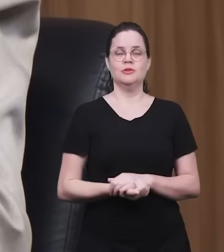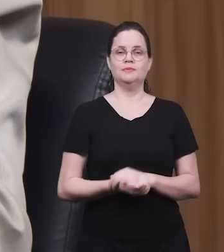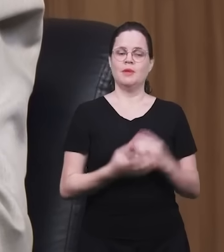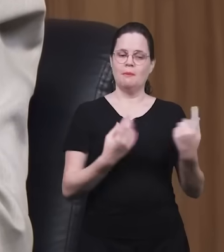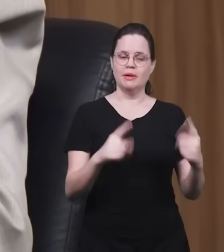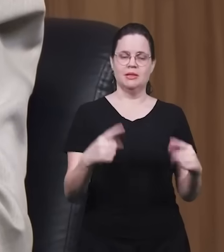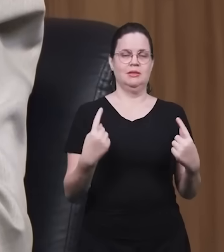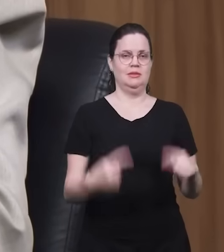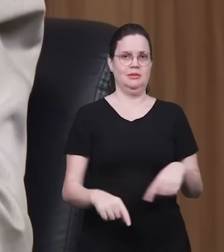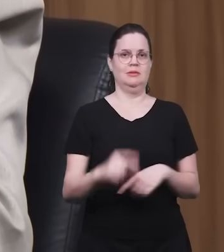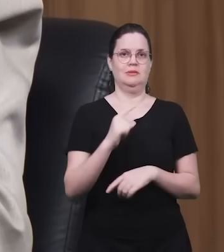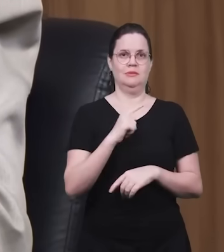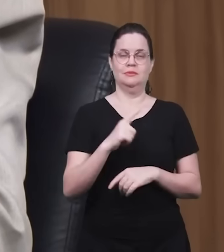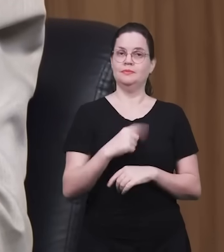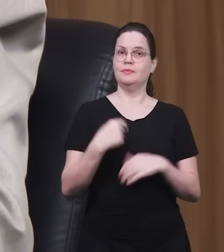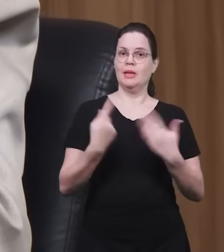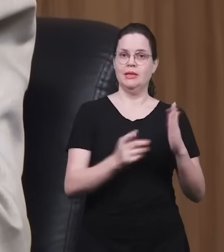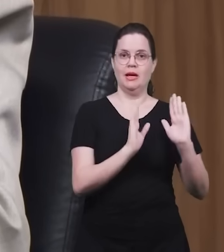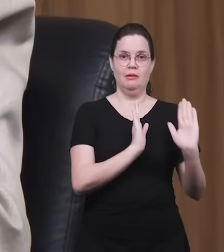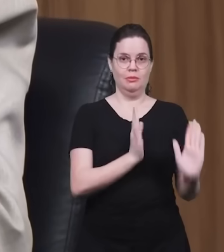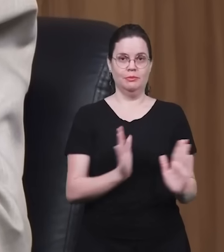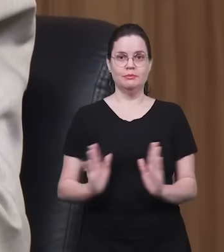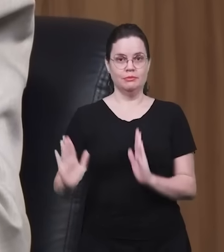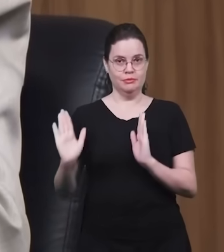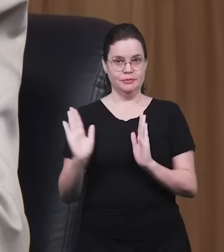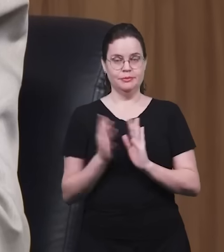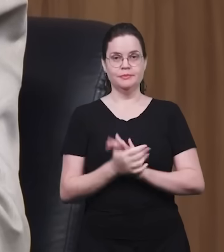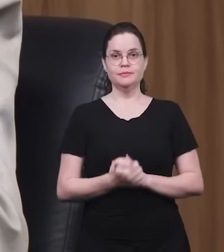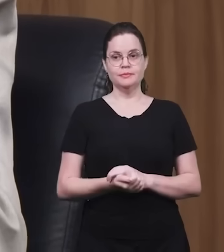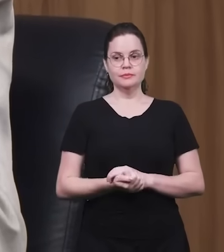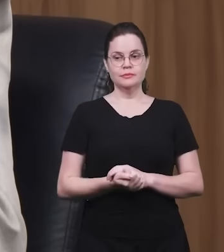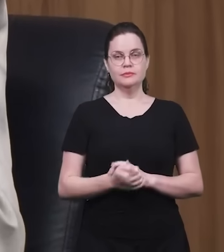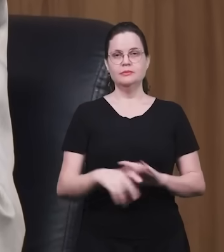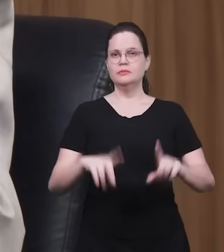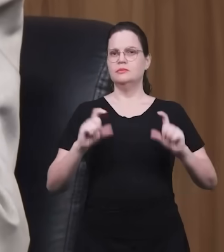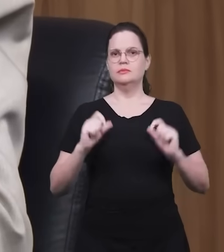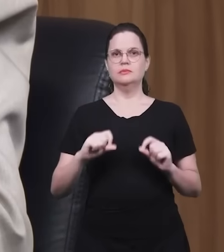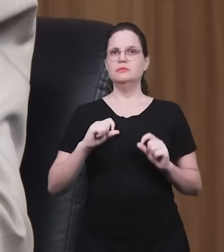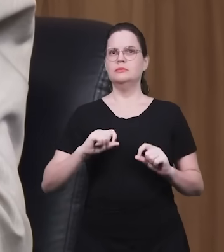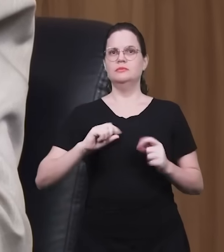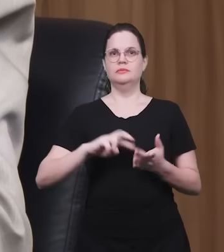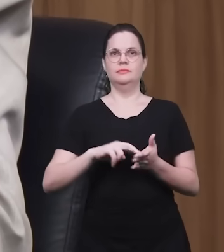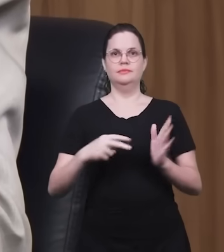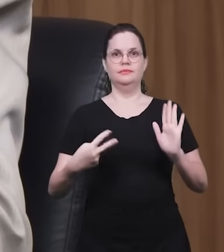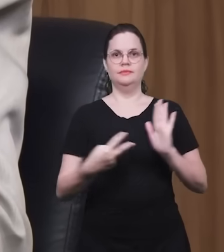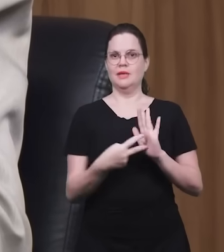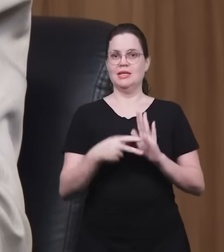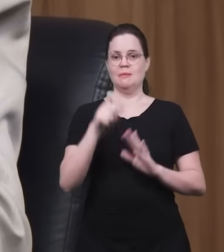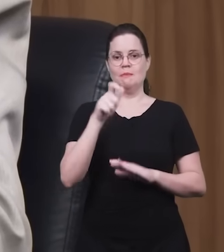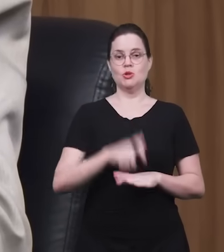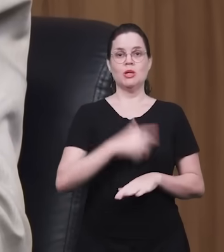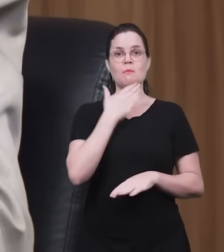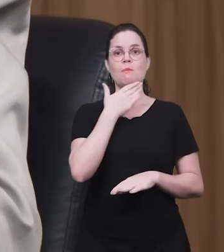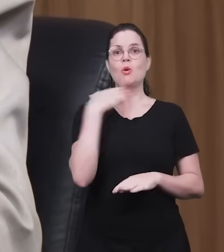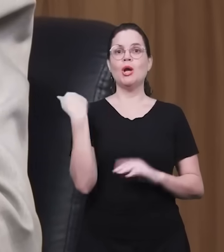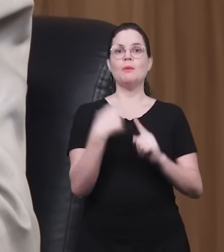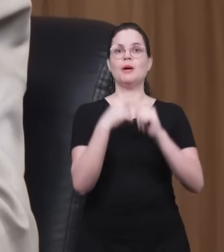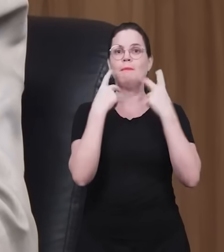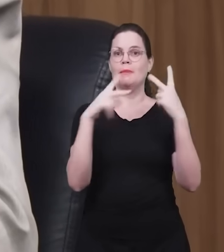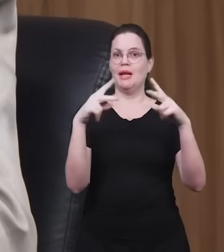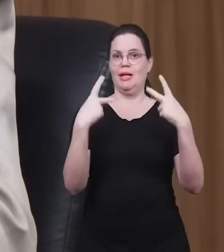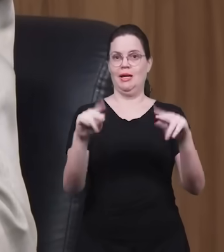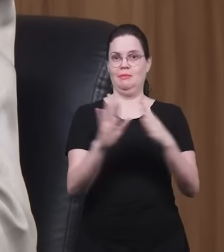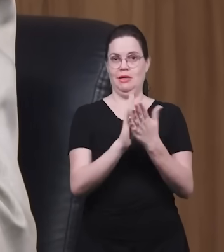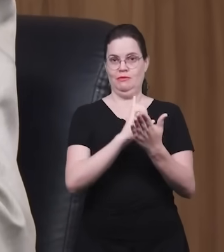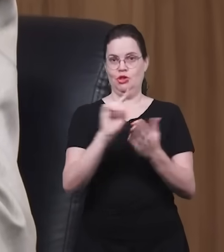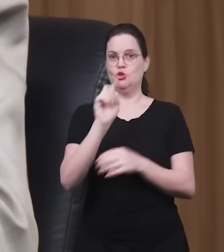é uma, vamos dizer, uma sequência. O que significa o mártir?